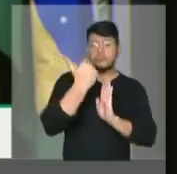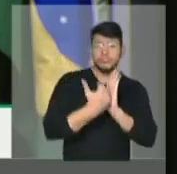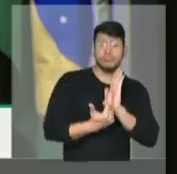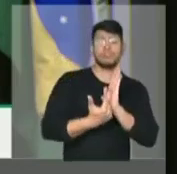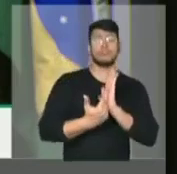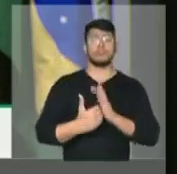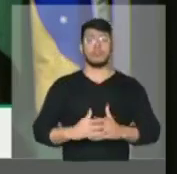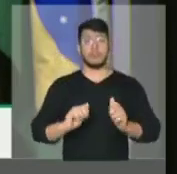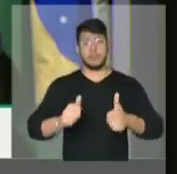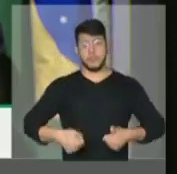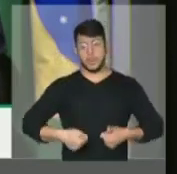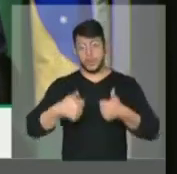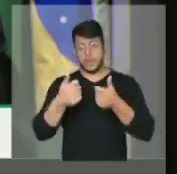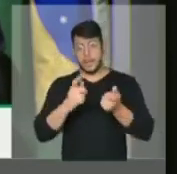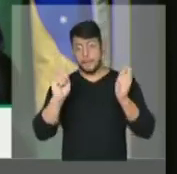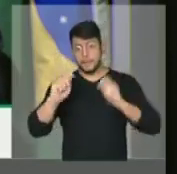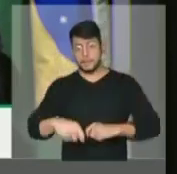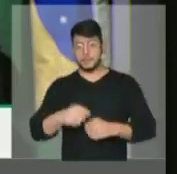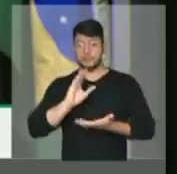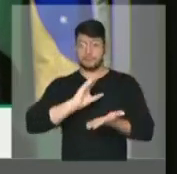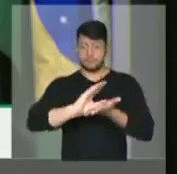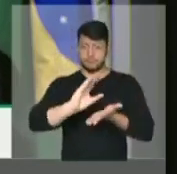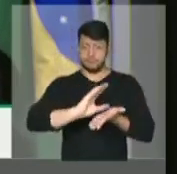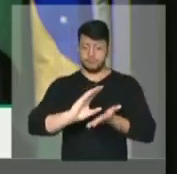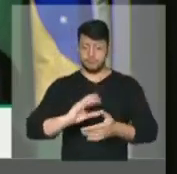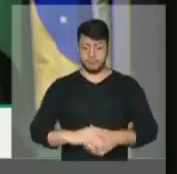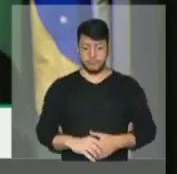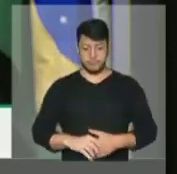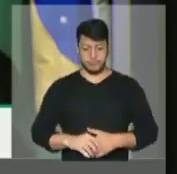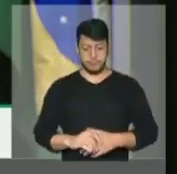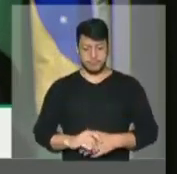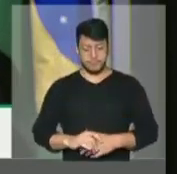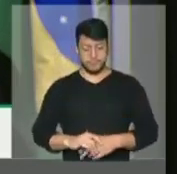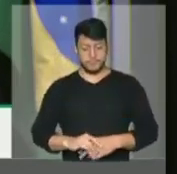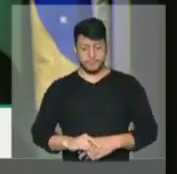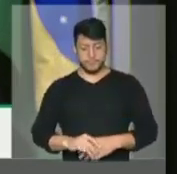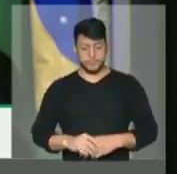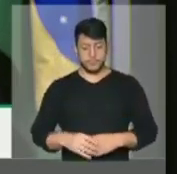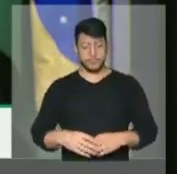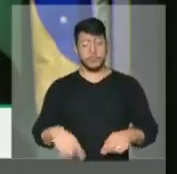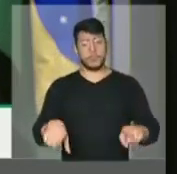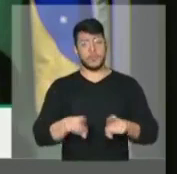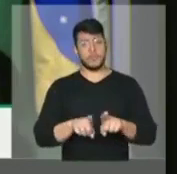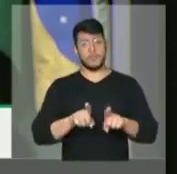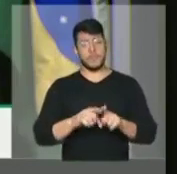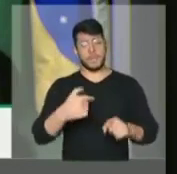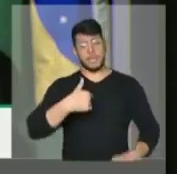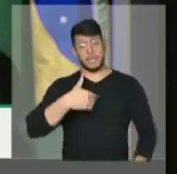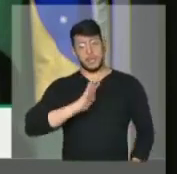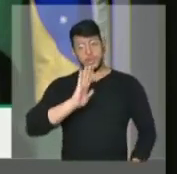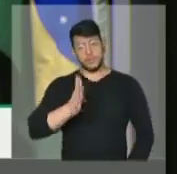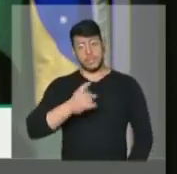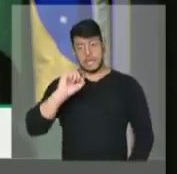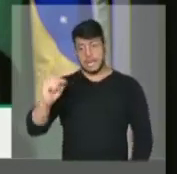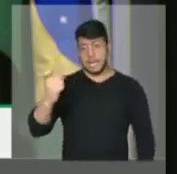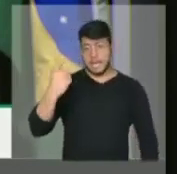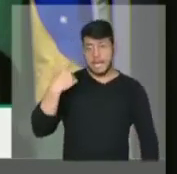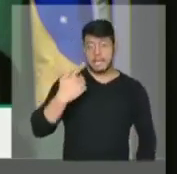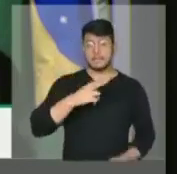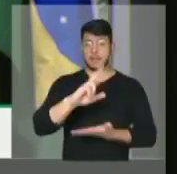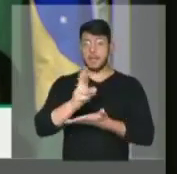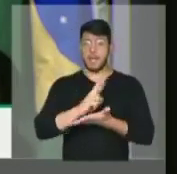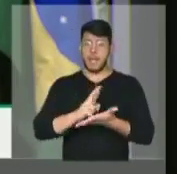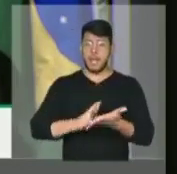consumidor e melhoria nas condições dos investidores. Fui ainda relator em plenário de uma